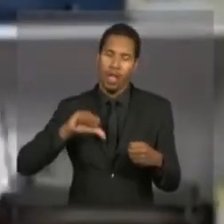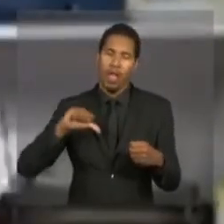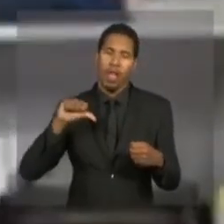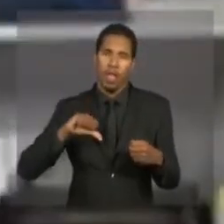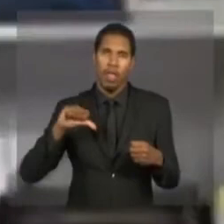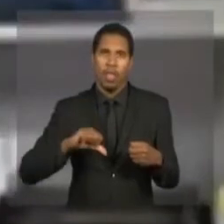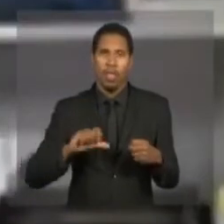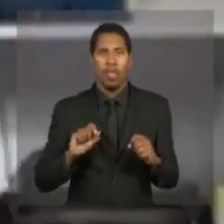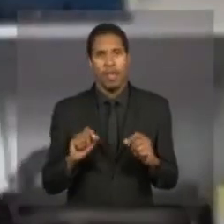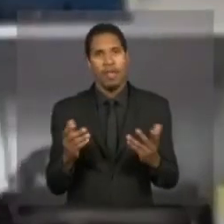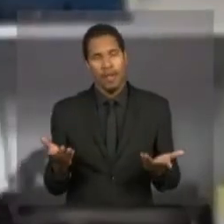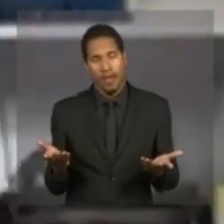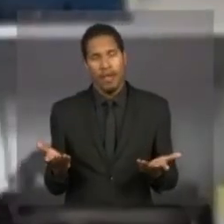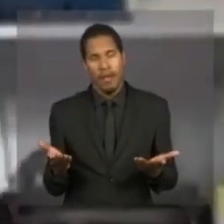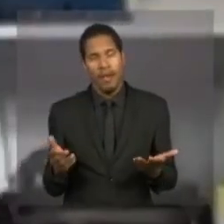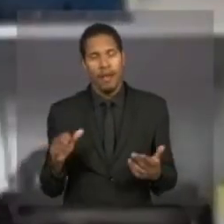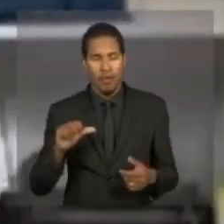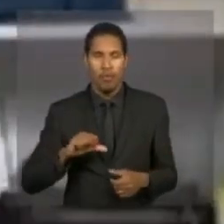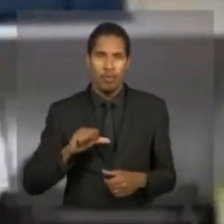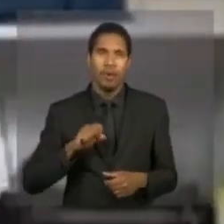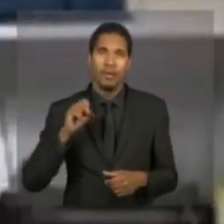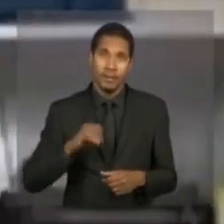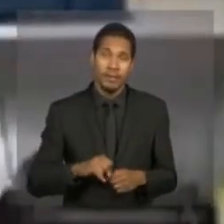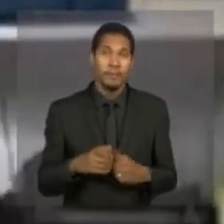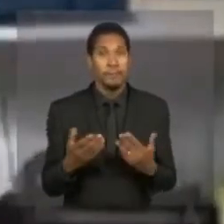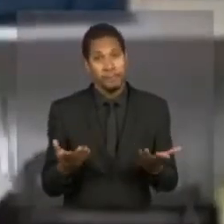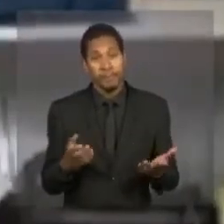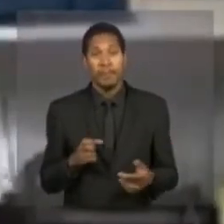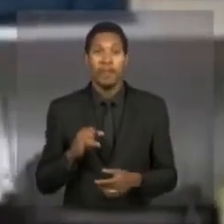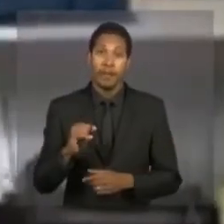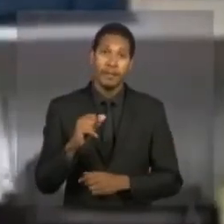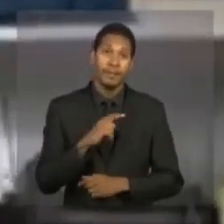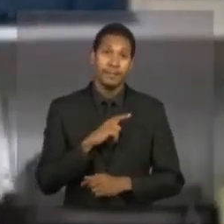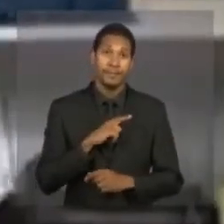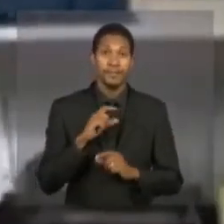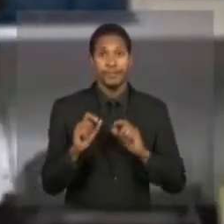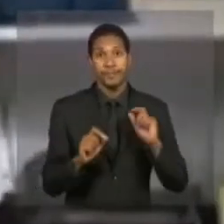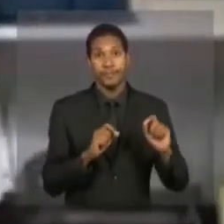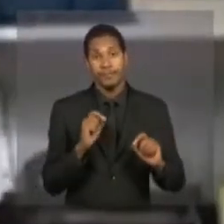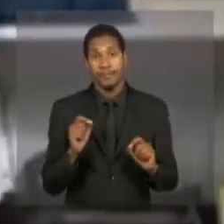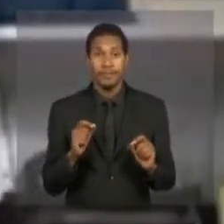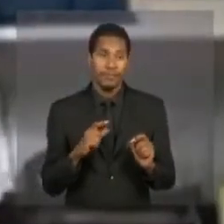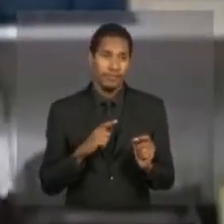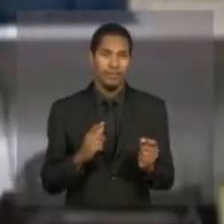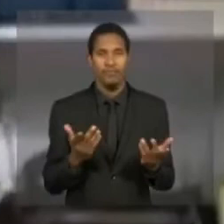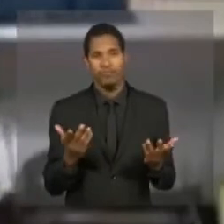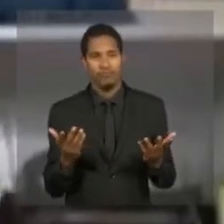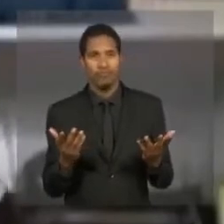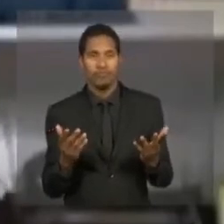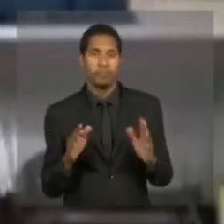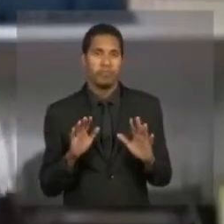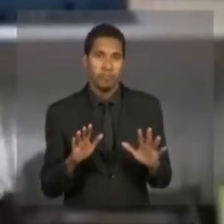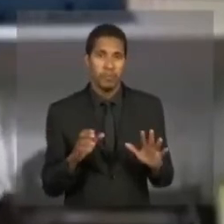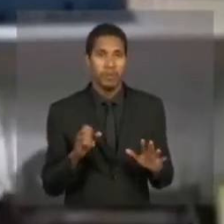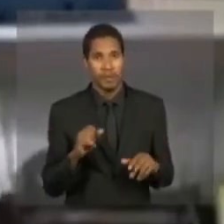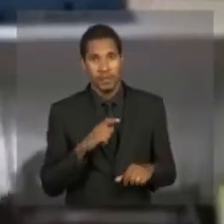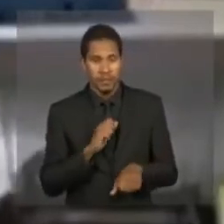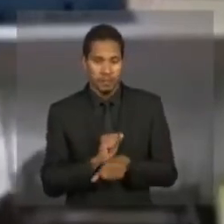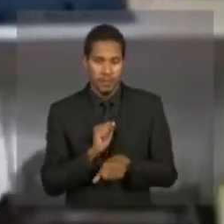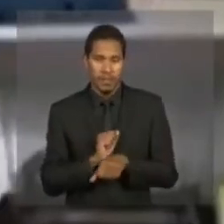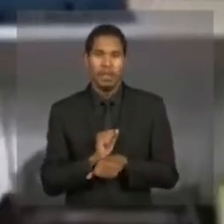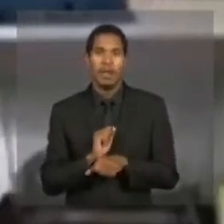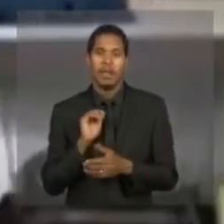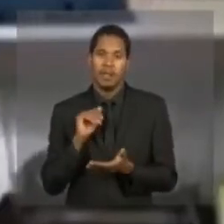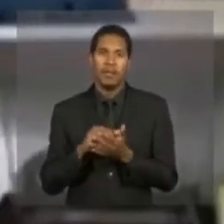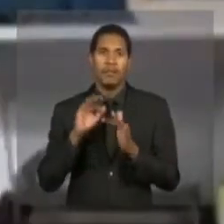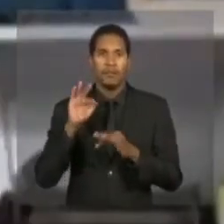impor também um sofrimento às crianças que, assim, se fosse imprescindível, não havia outra escolha, é diferente. Mas havendo a escolha de esperar até o fim do ano